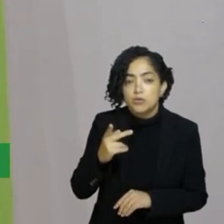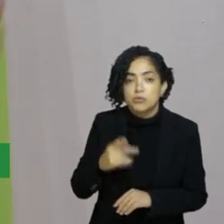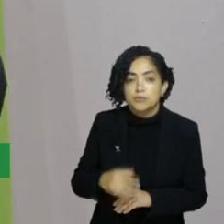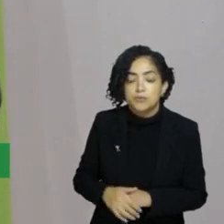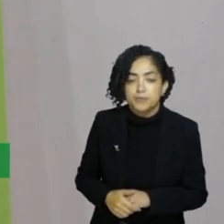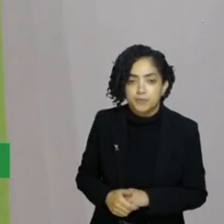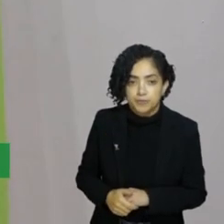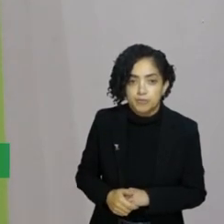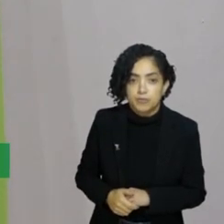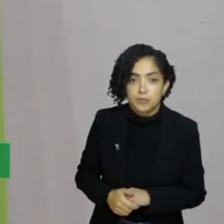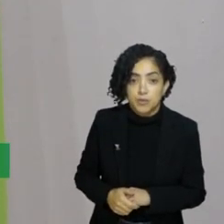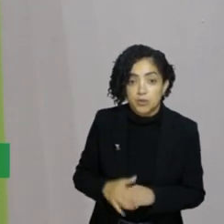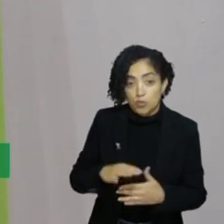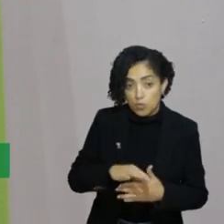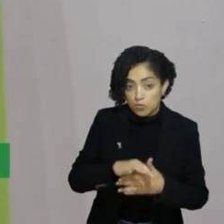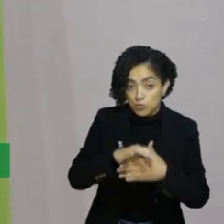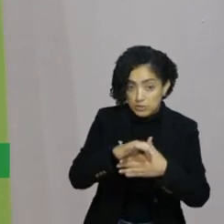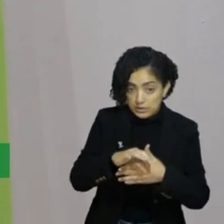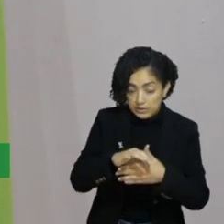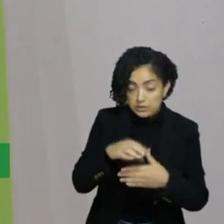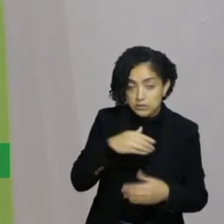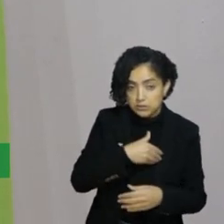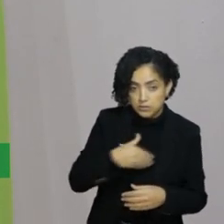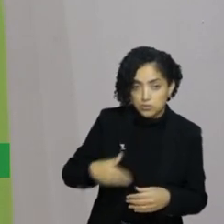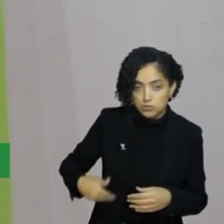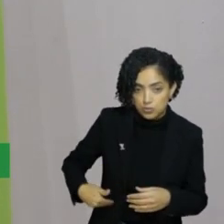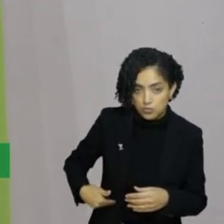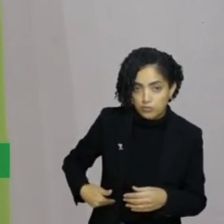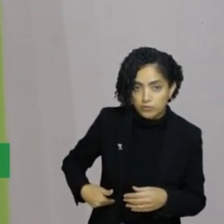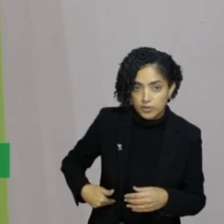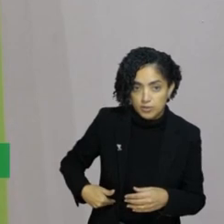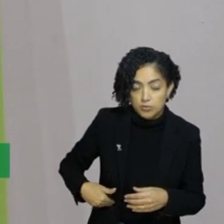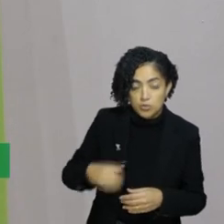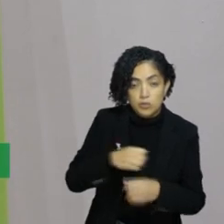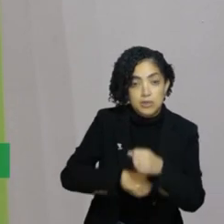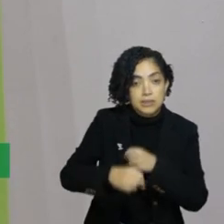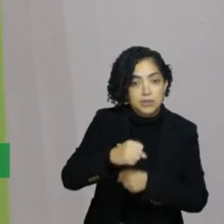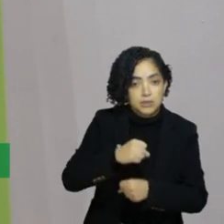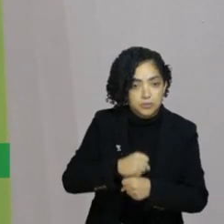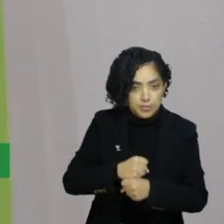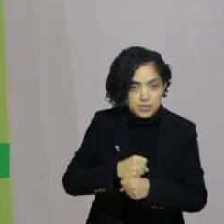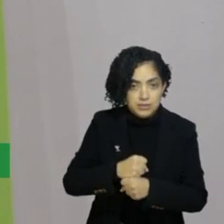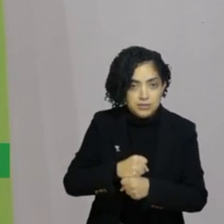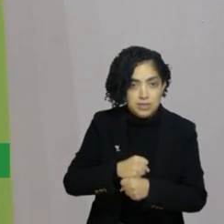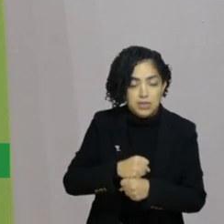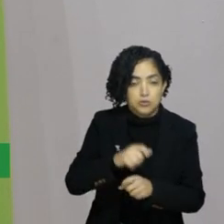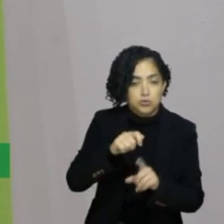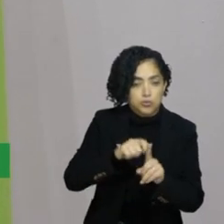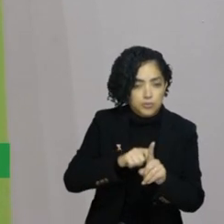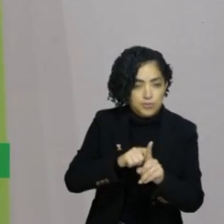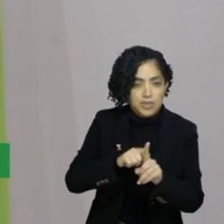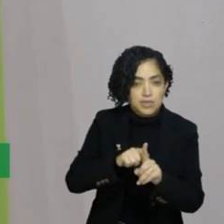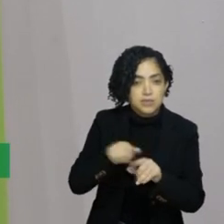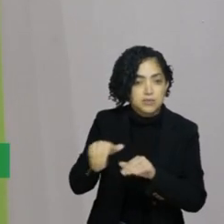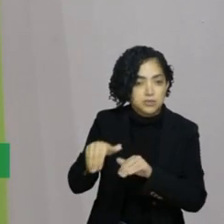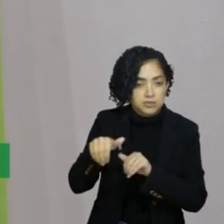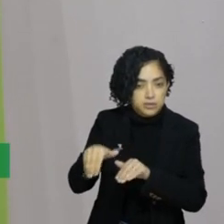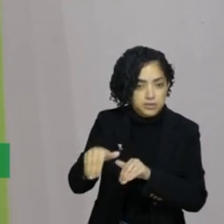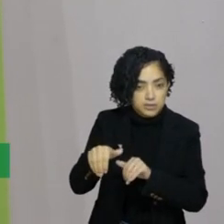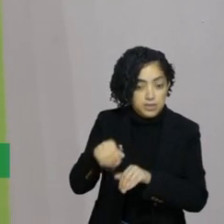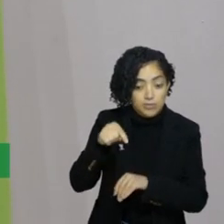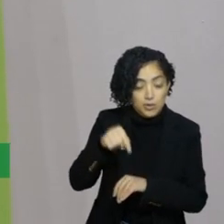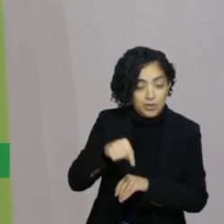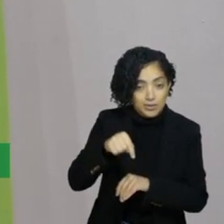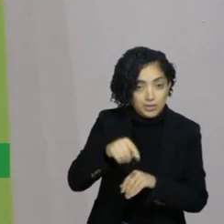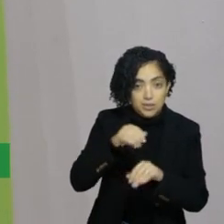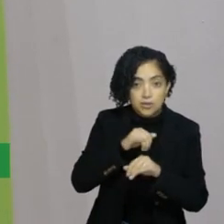na condição de líder do governo. Em setembro do ano passado, neste plenário, houve uma